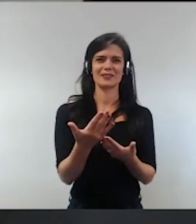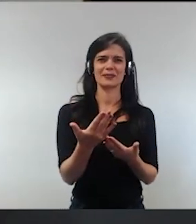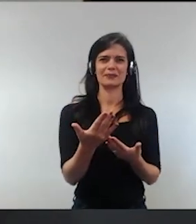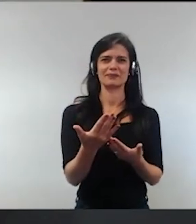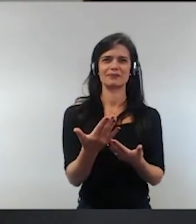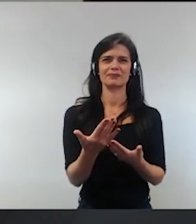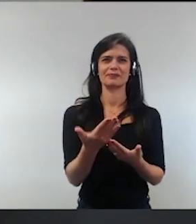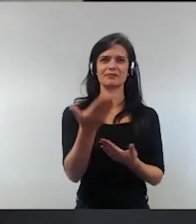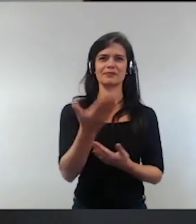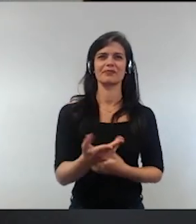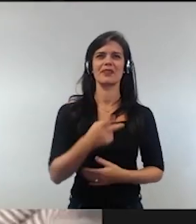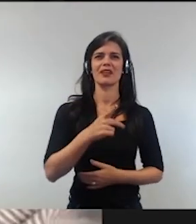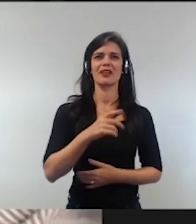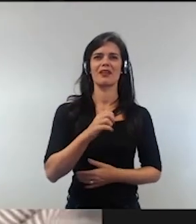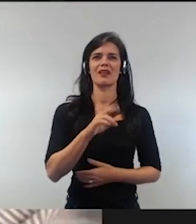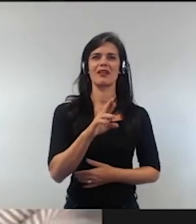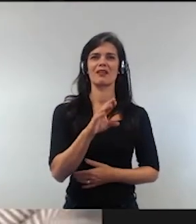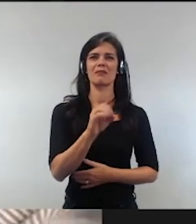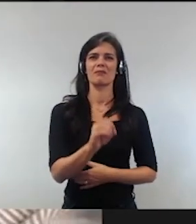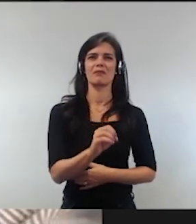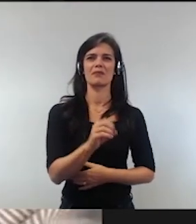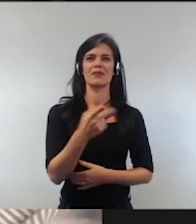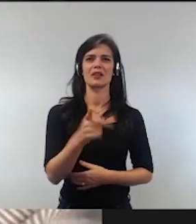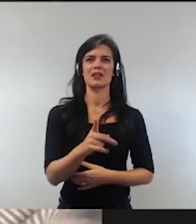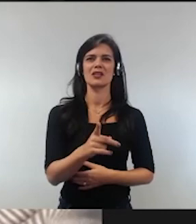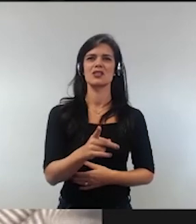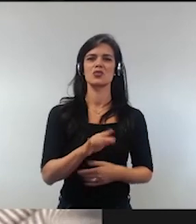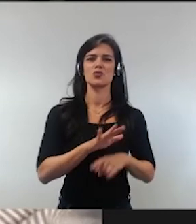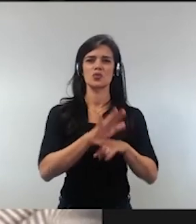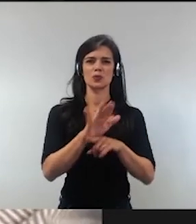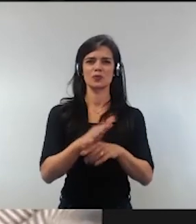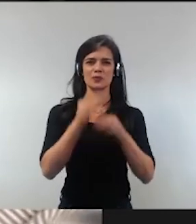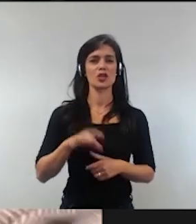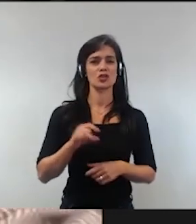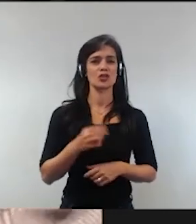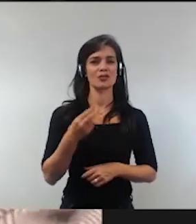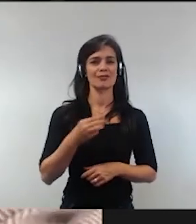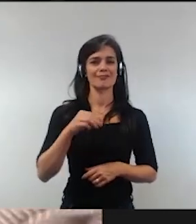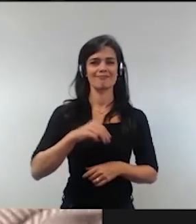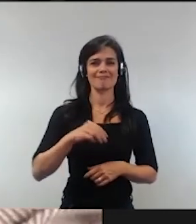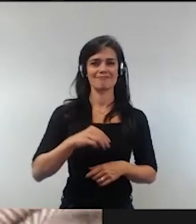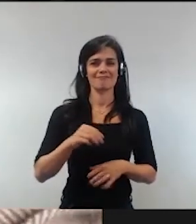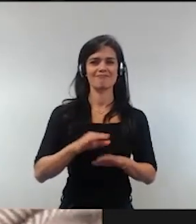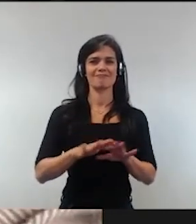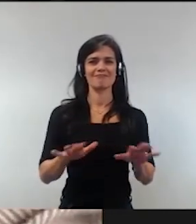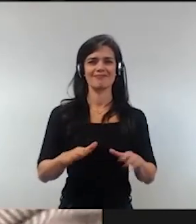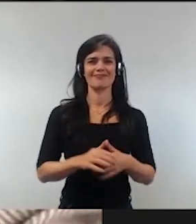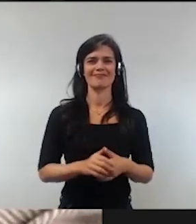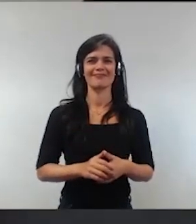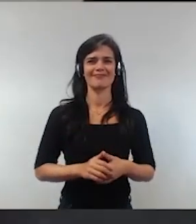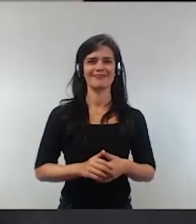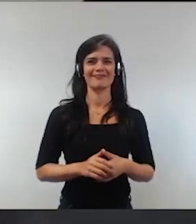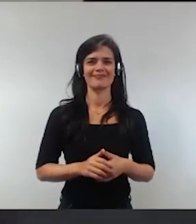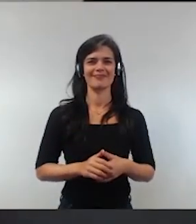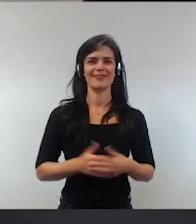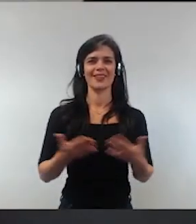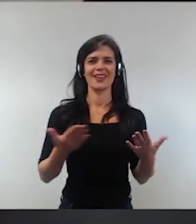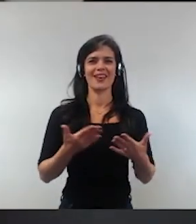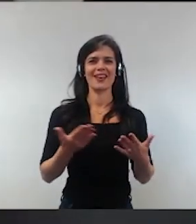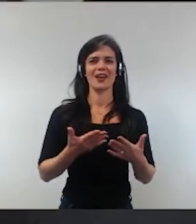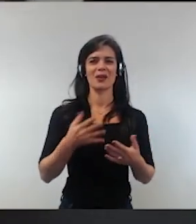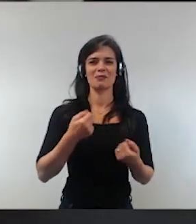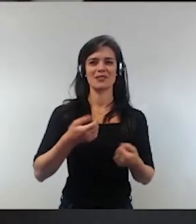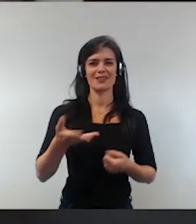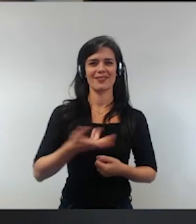pela sua notável e valiosa contribuição. Agora não se vira nos 30, você vira nos 3,